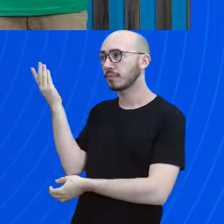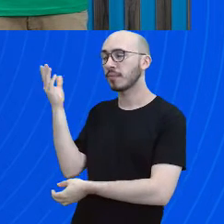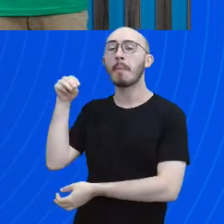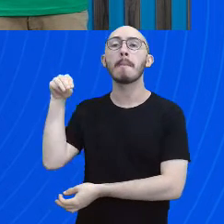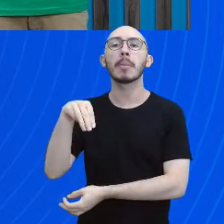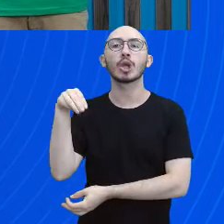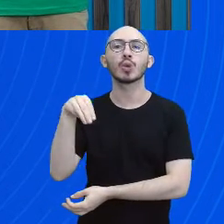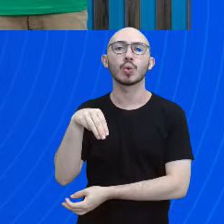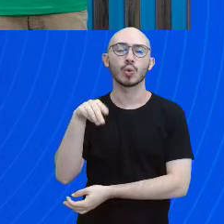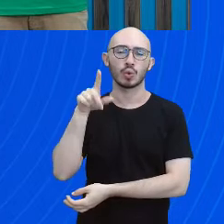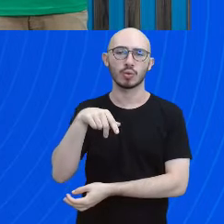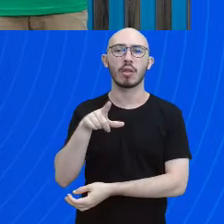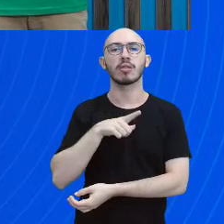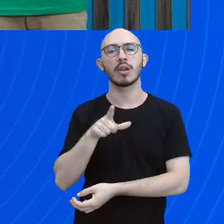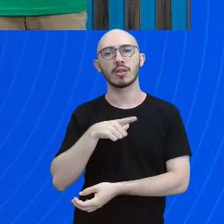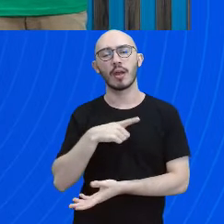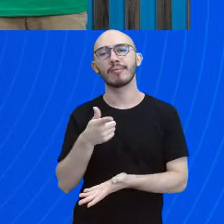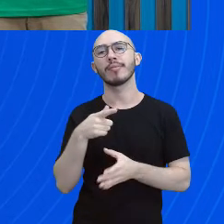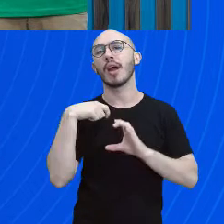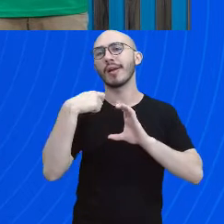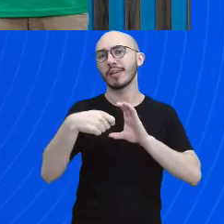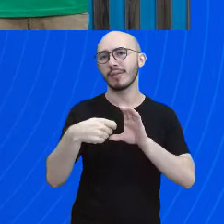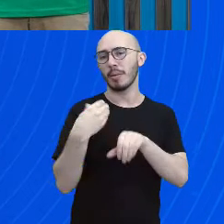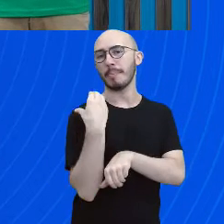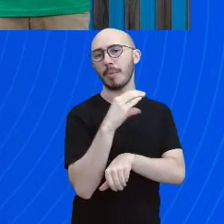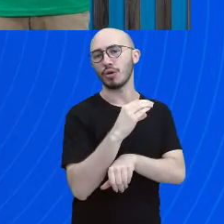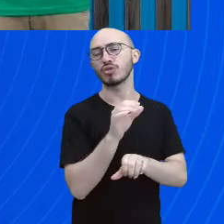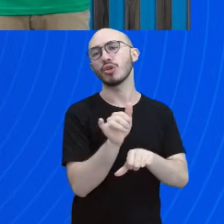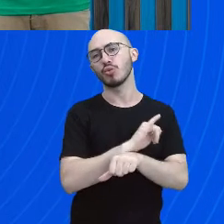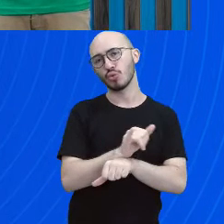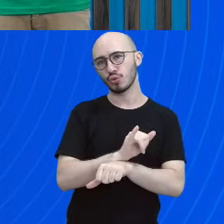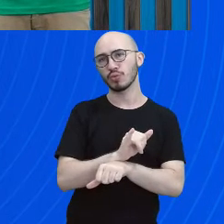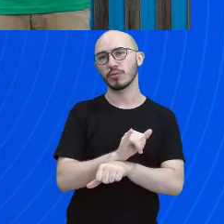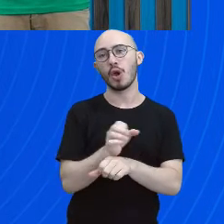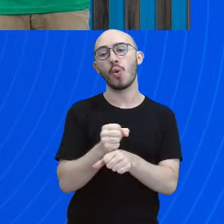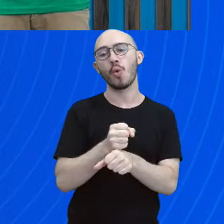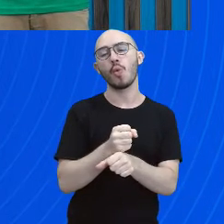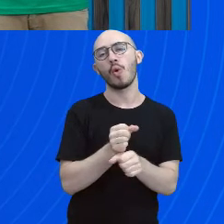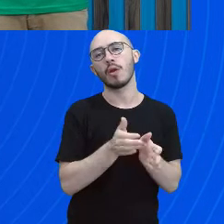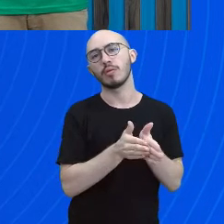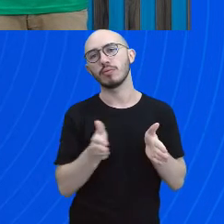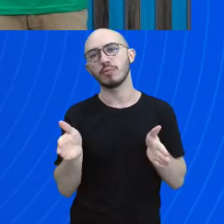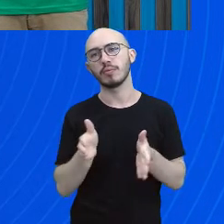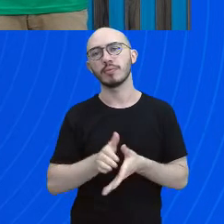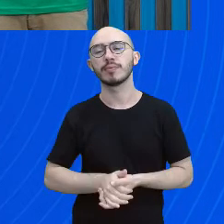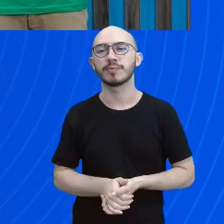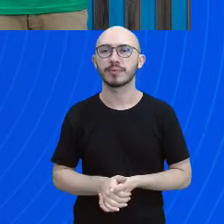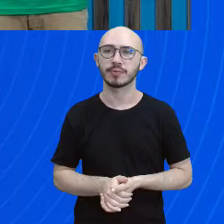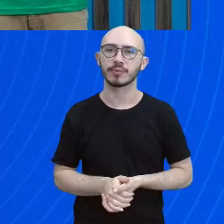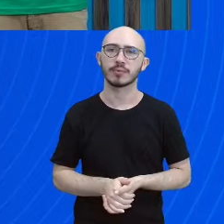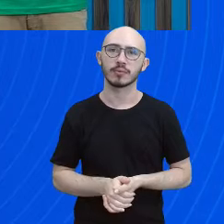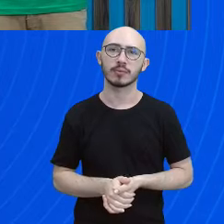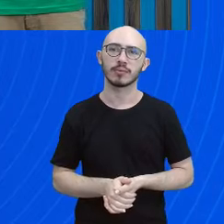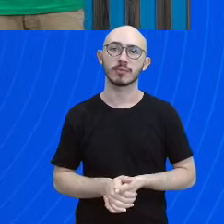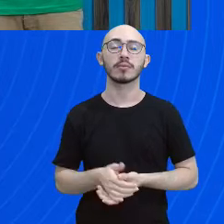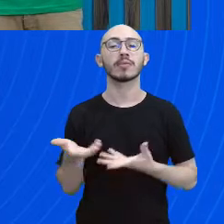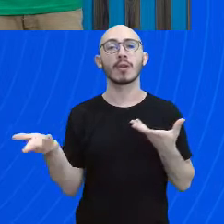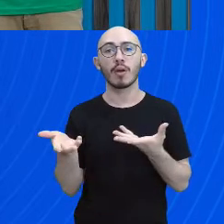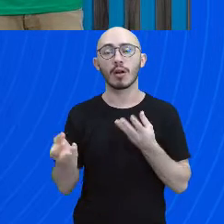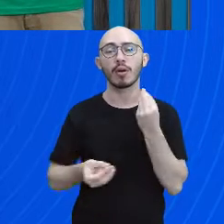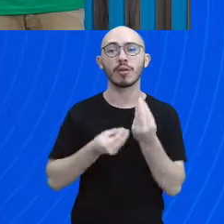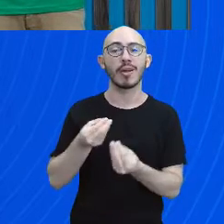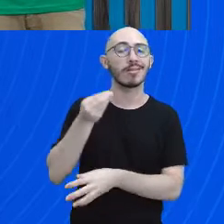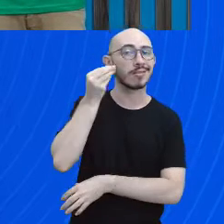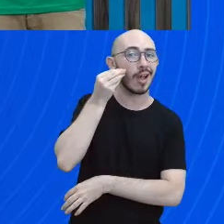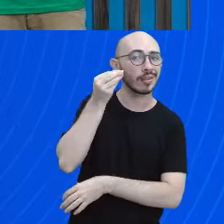de minutos de vídeos por ano no YouTube, tá certo? Então, perceba que a gente vai pegar esse número aí e vai tentar